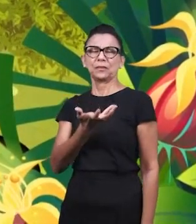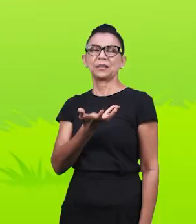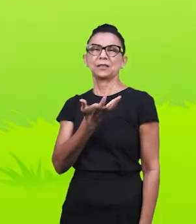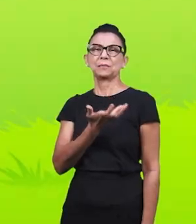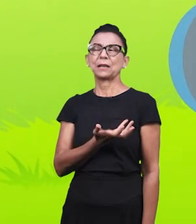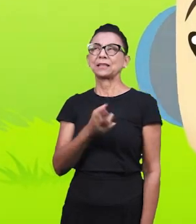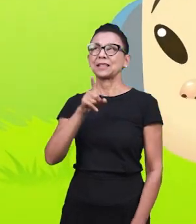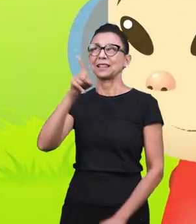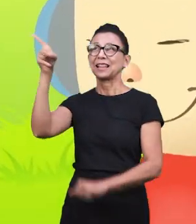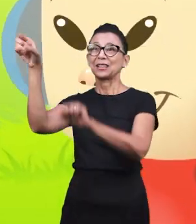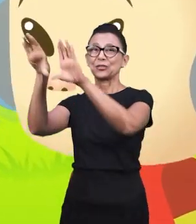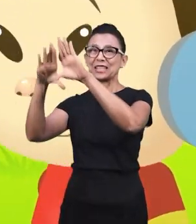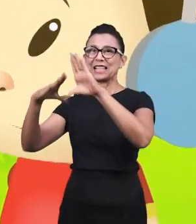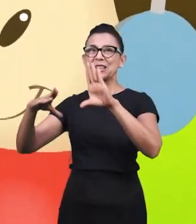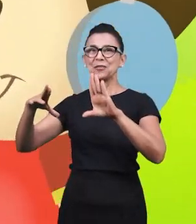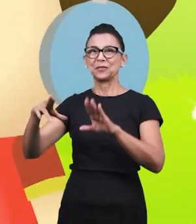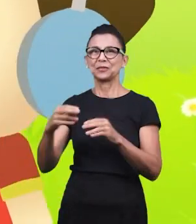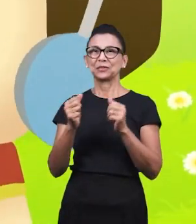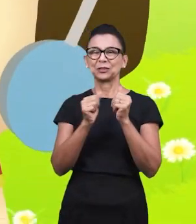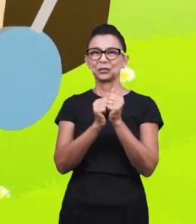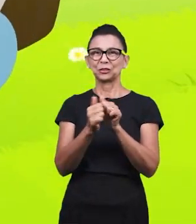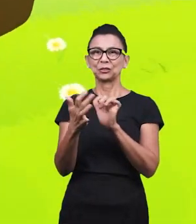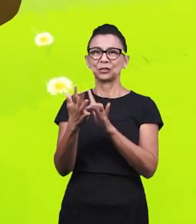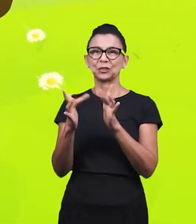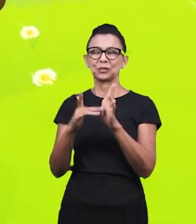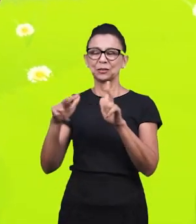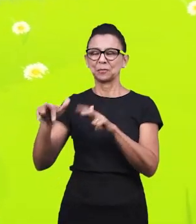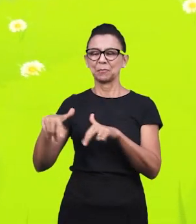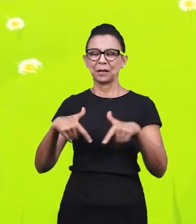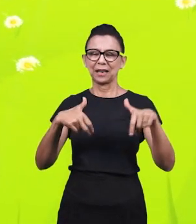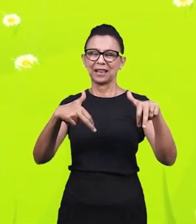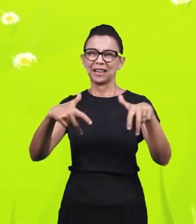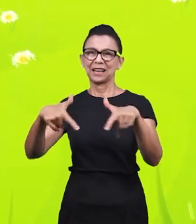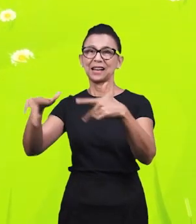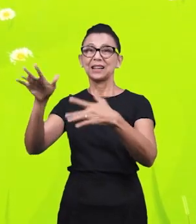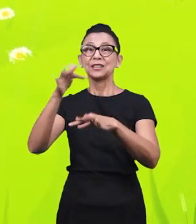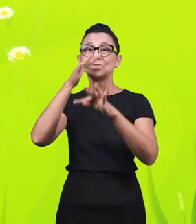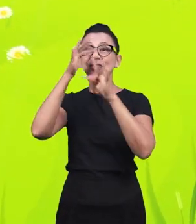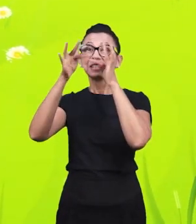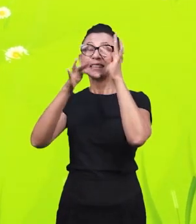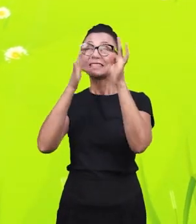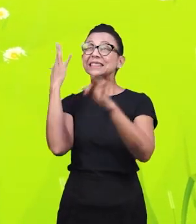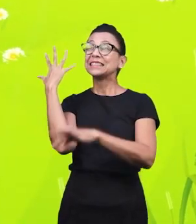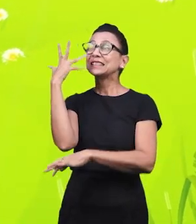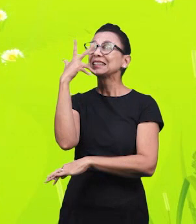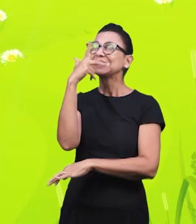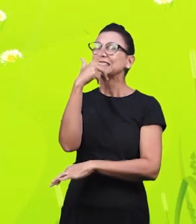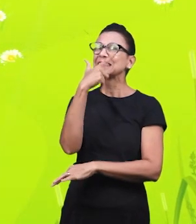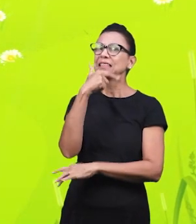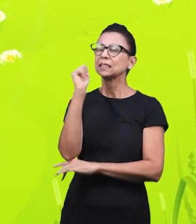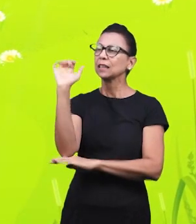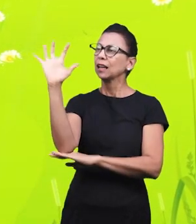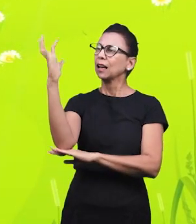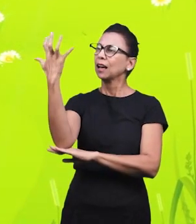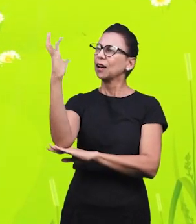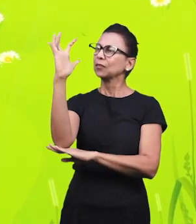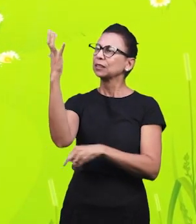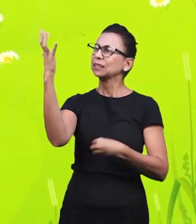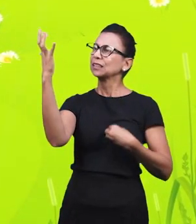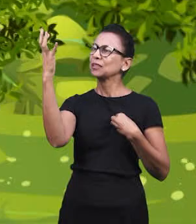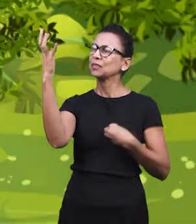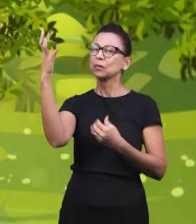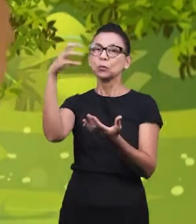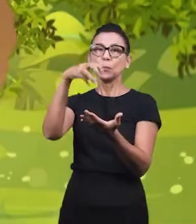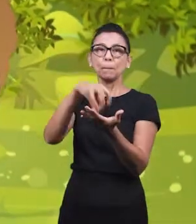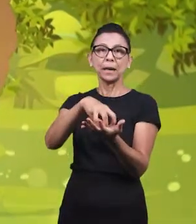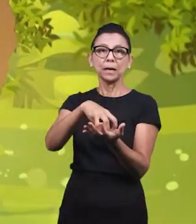sim, vou viver, passear no jardim do meu Senhor, a árvore da